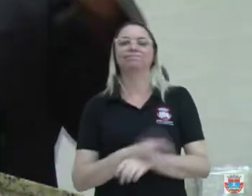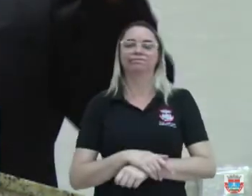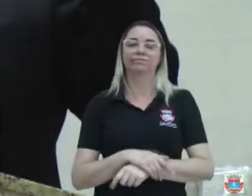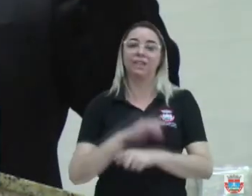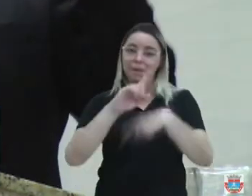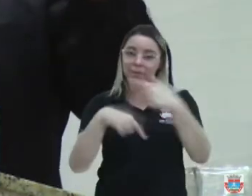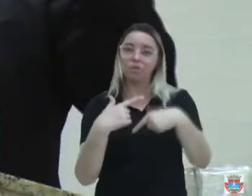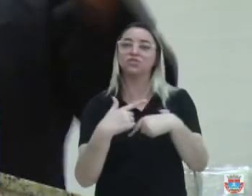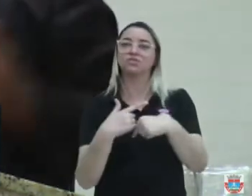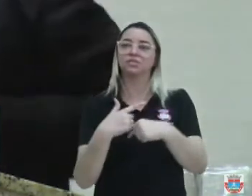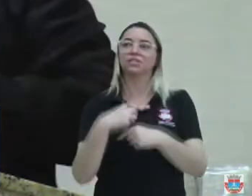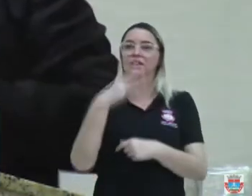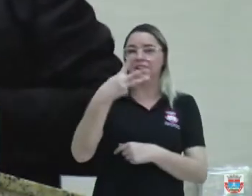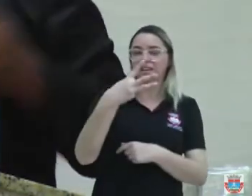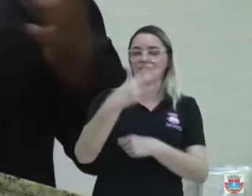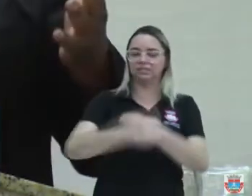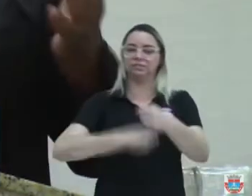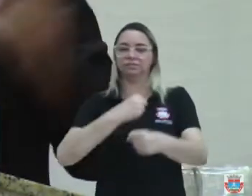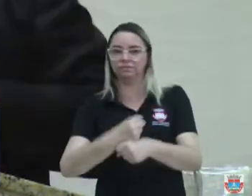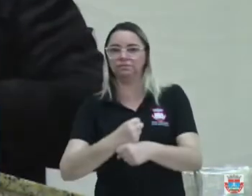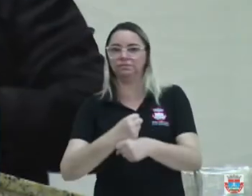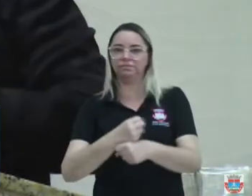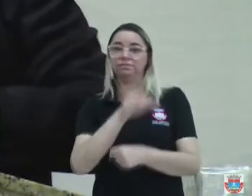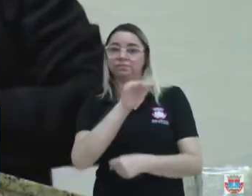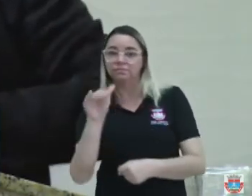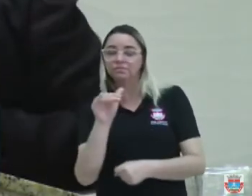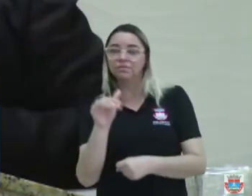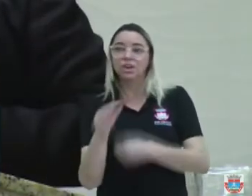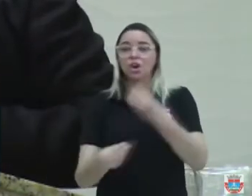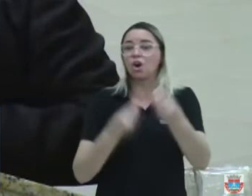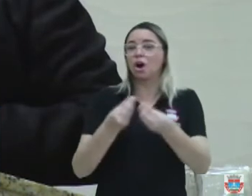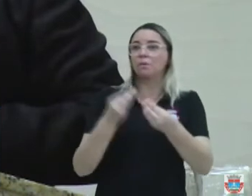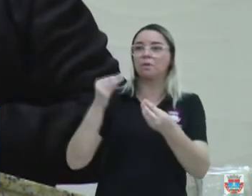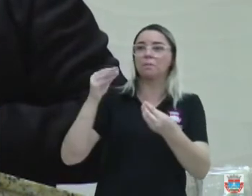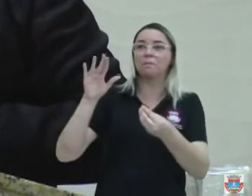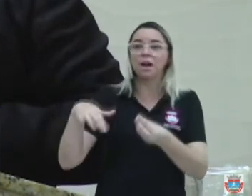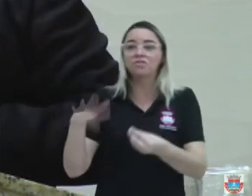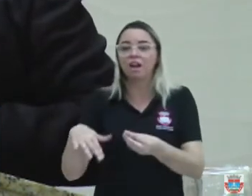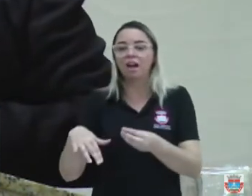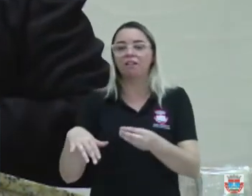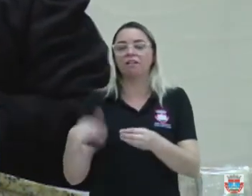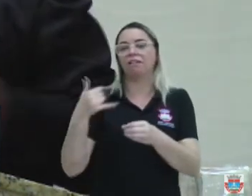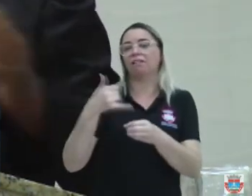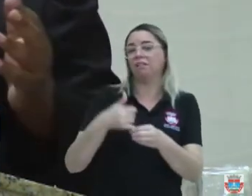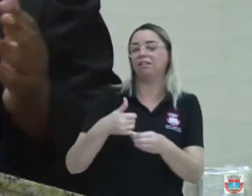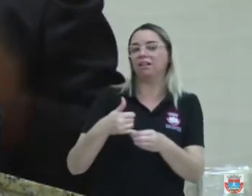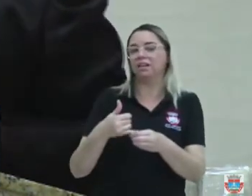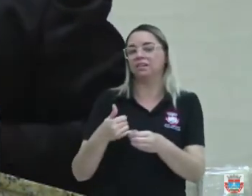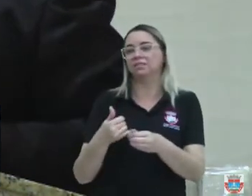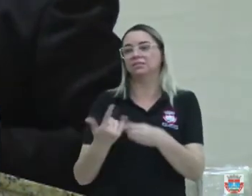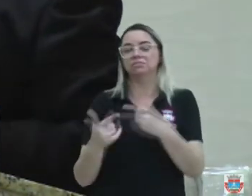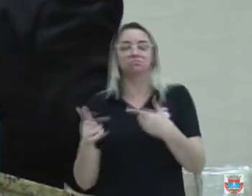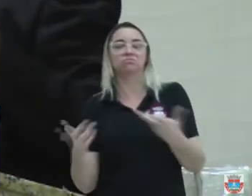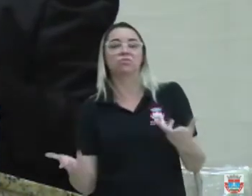Passou 3 anos e meio para descobrir como é que fazia para baixar o combustível, a gasolina. Aí não queria dar o auxílio.